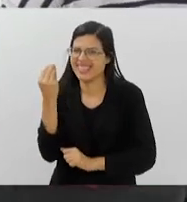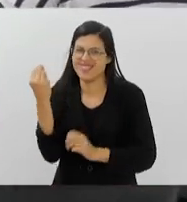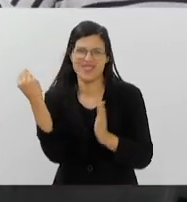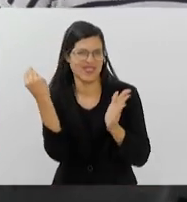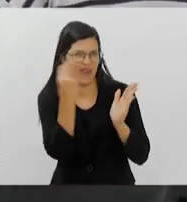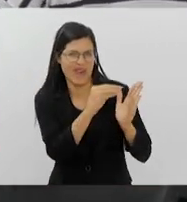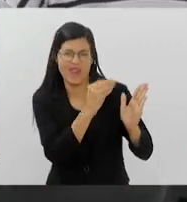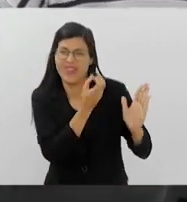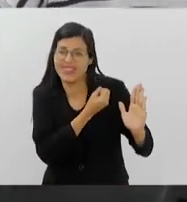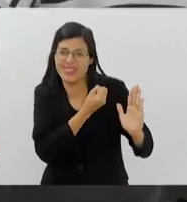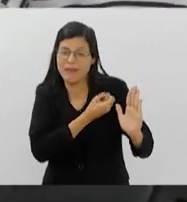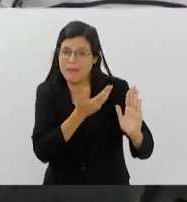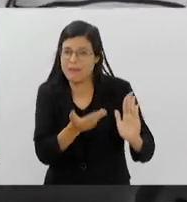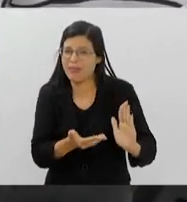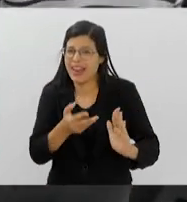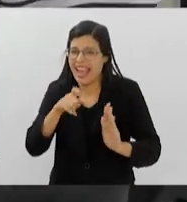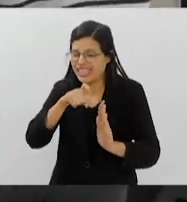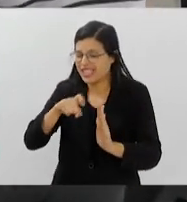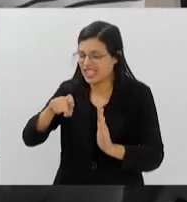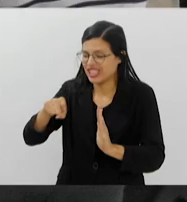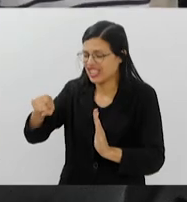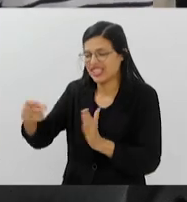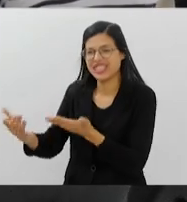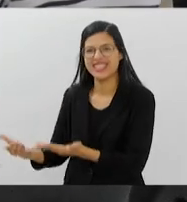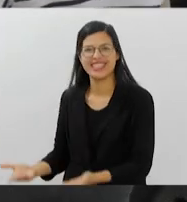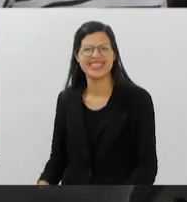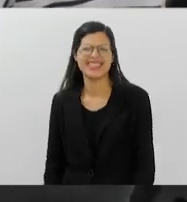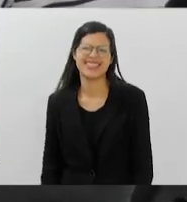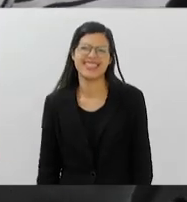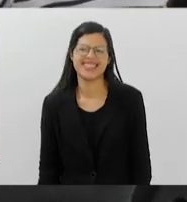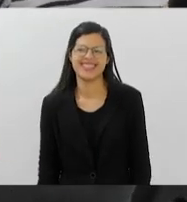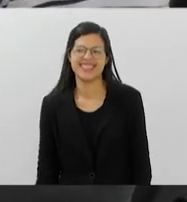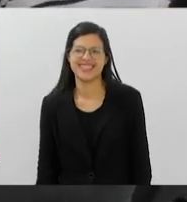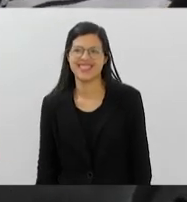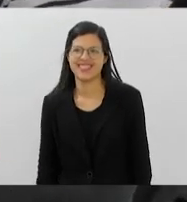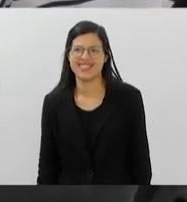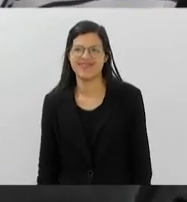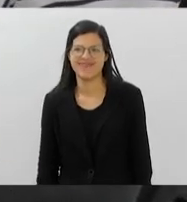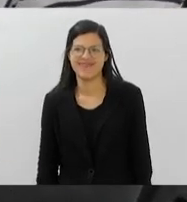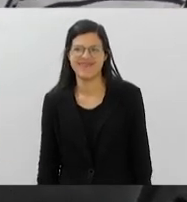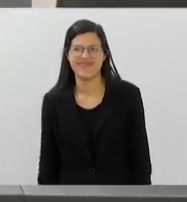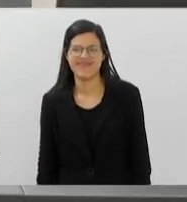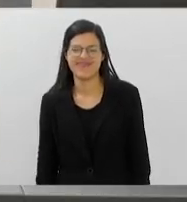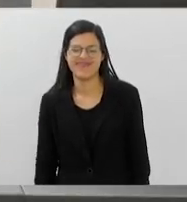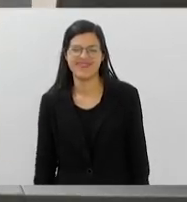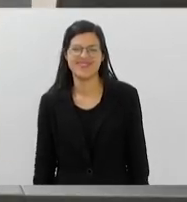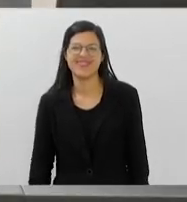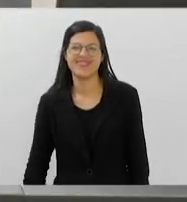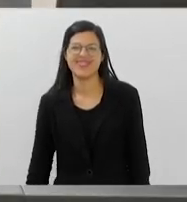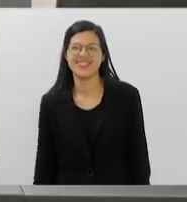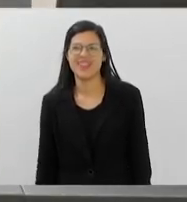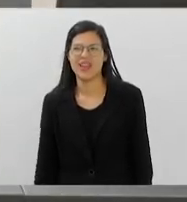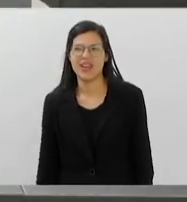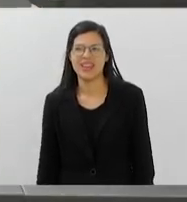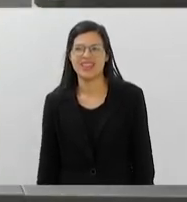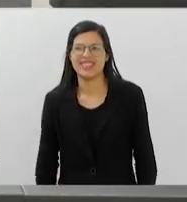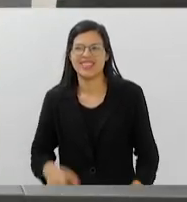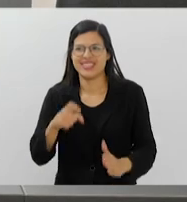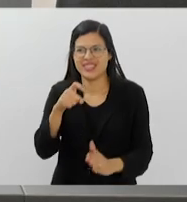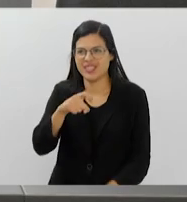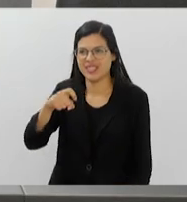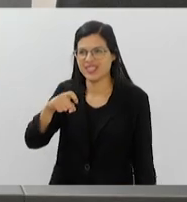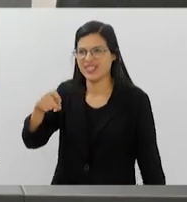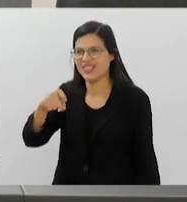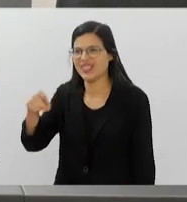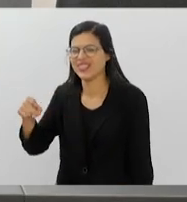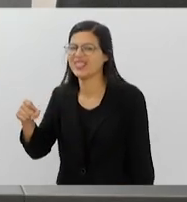FIA. Essa é o XXX. Eu vou me eximir de tecer comentários. Xixi, se fosse maior, eu serei